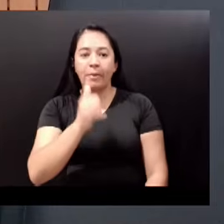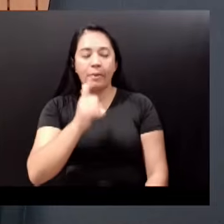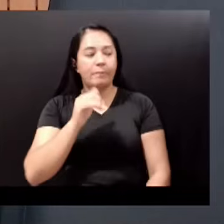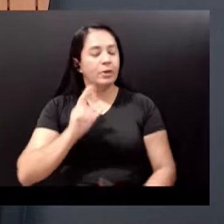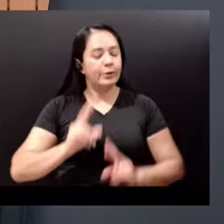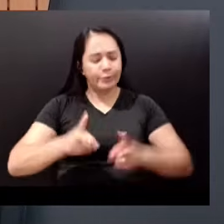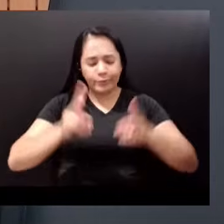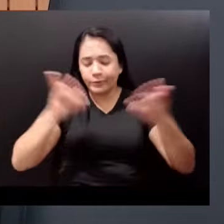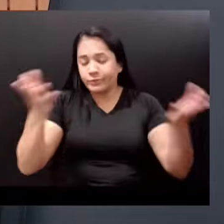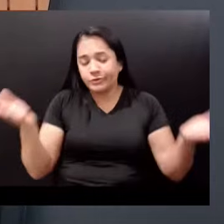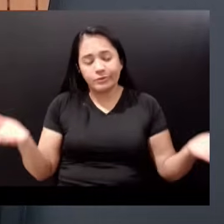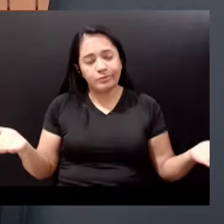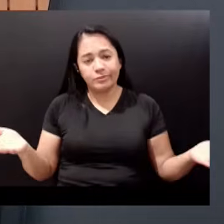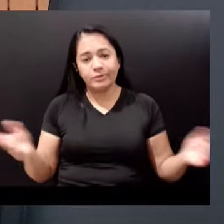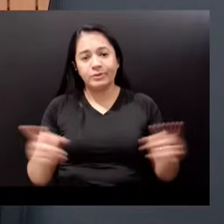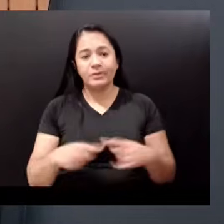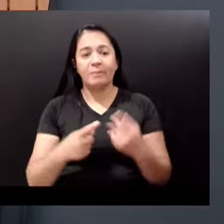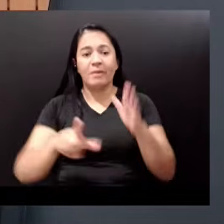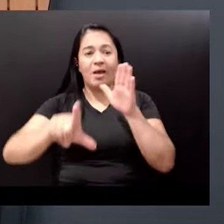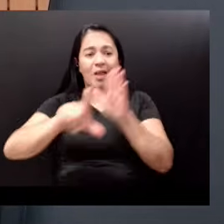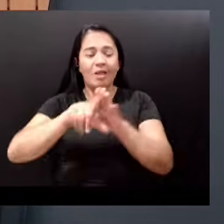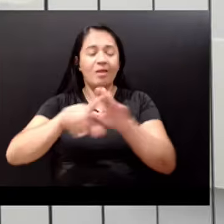mas a legislação também.